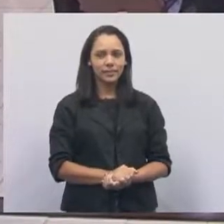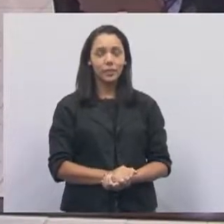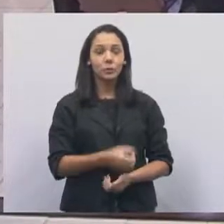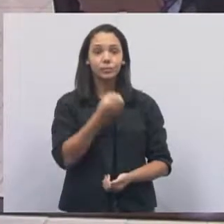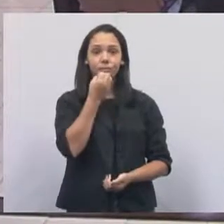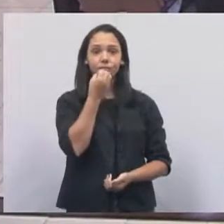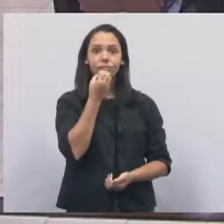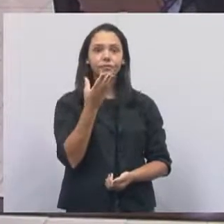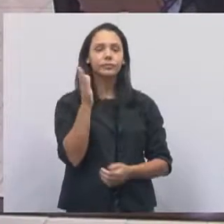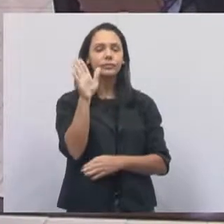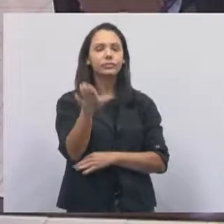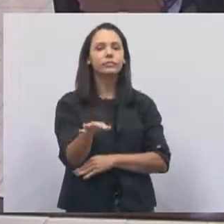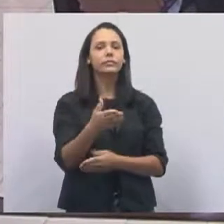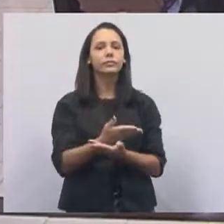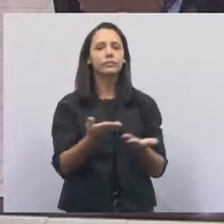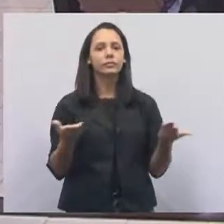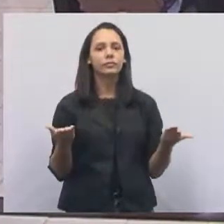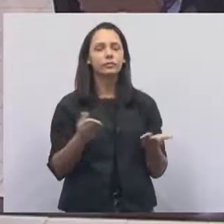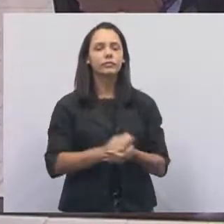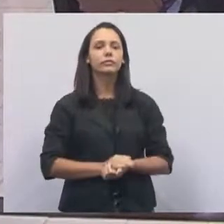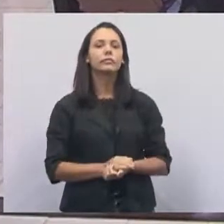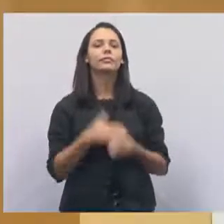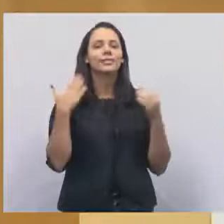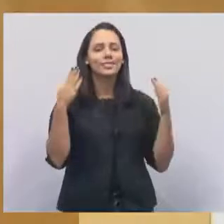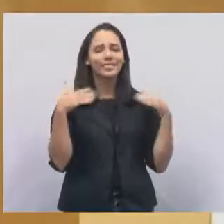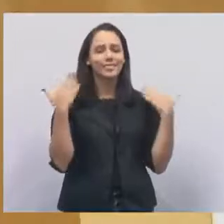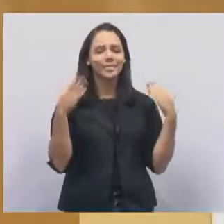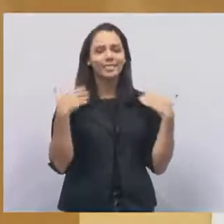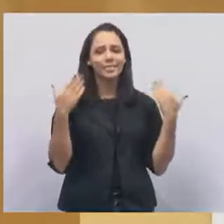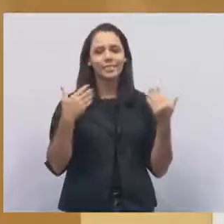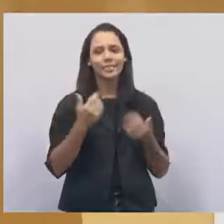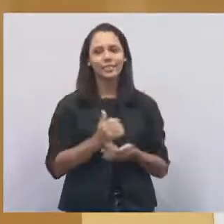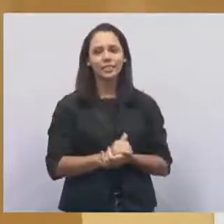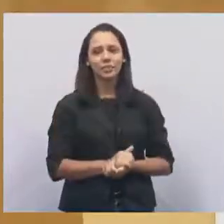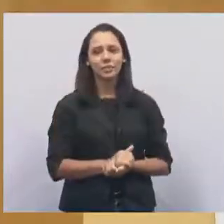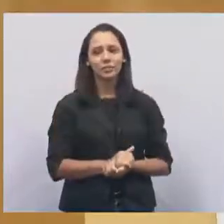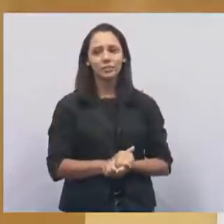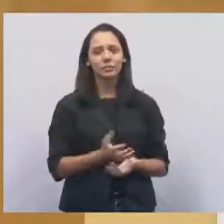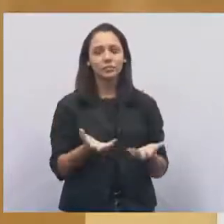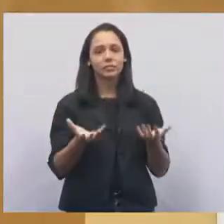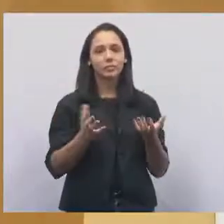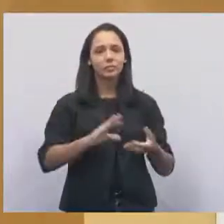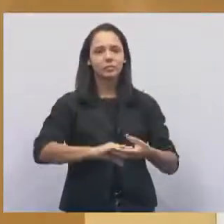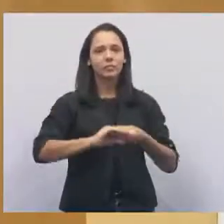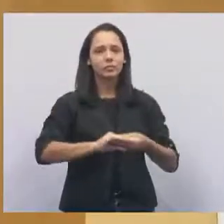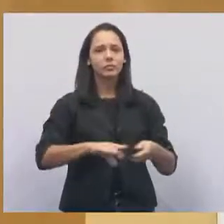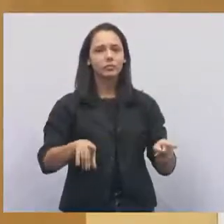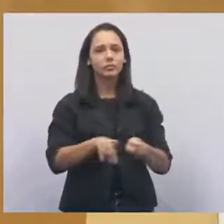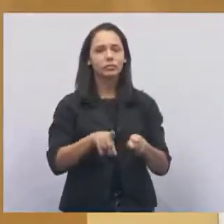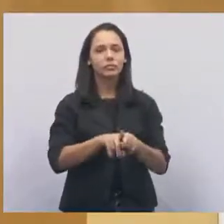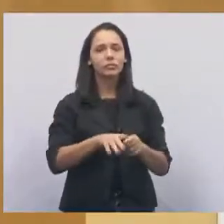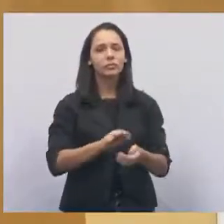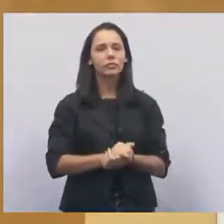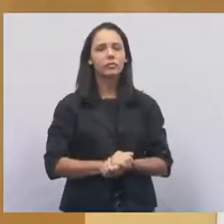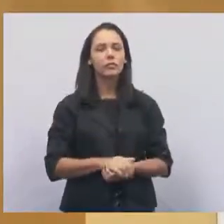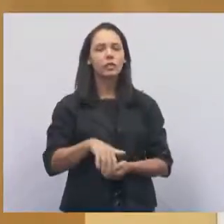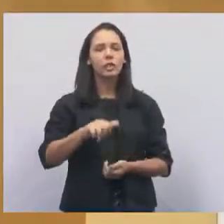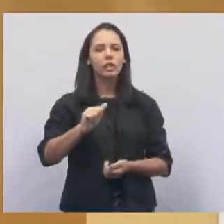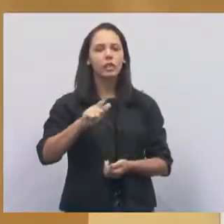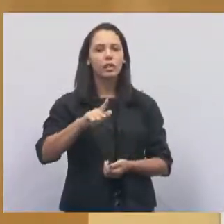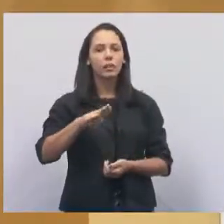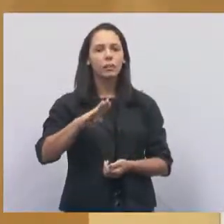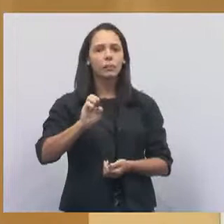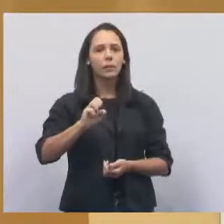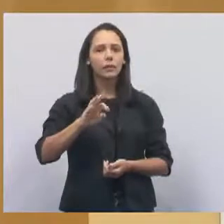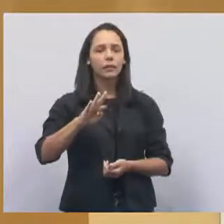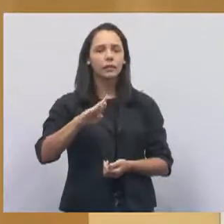Boa tarde a todos É com grande alegria que quer cumprimentar também o Albert e a Denise representando